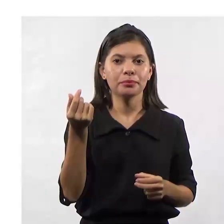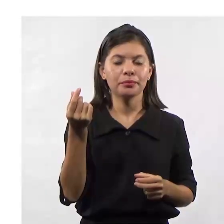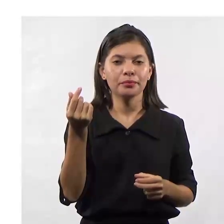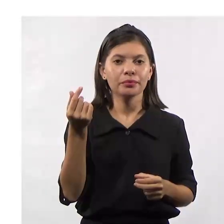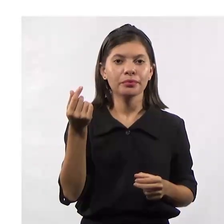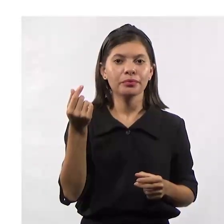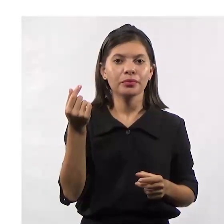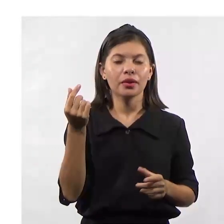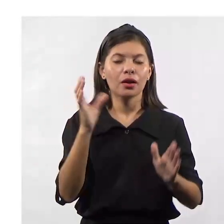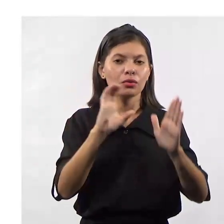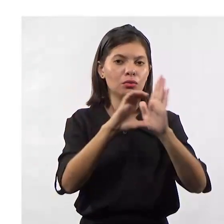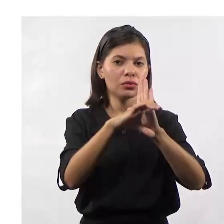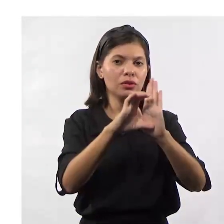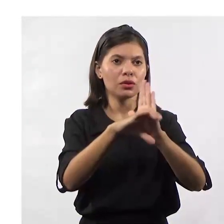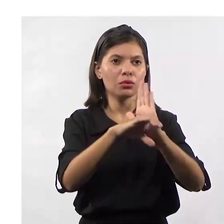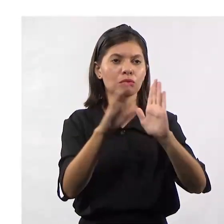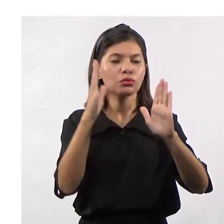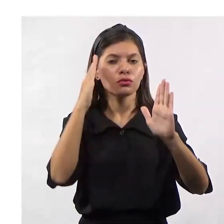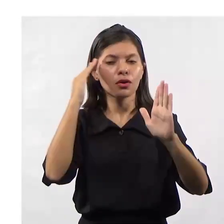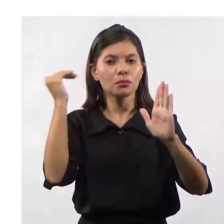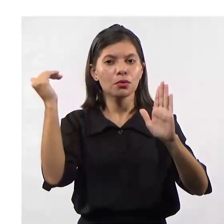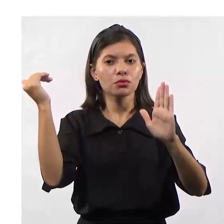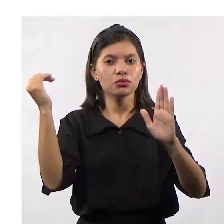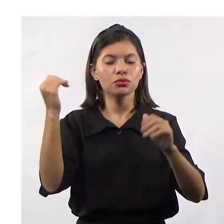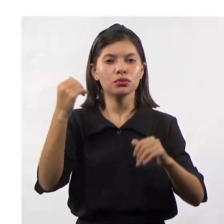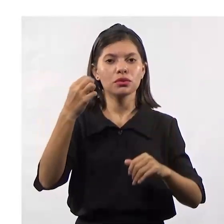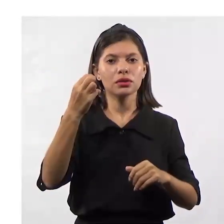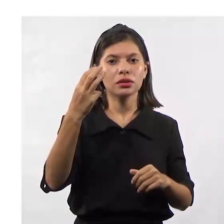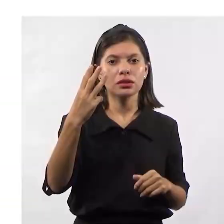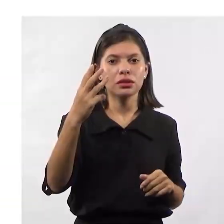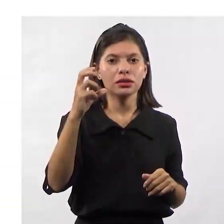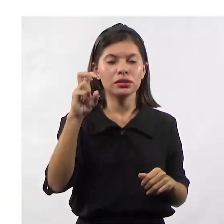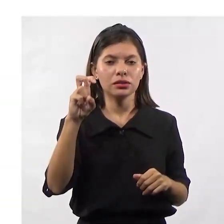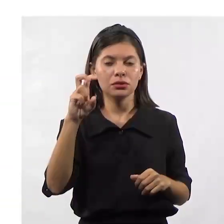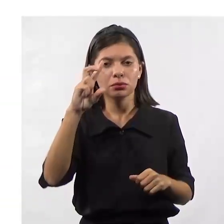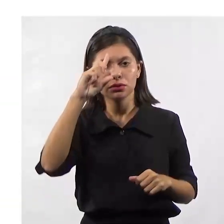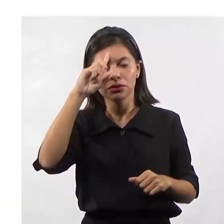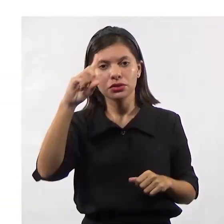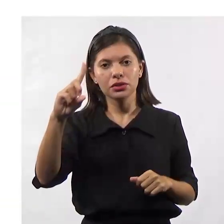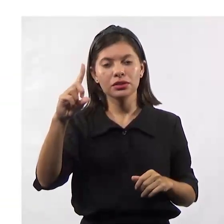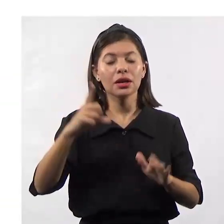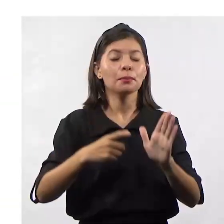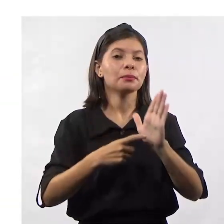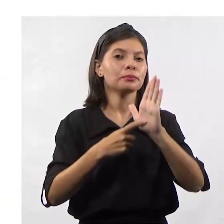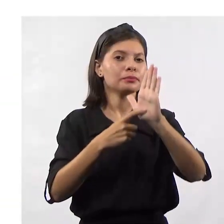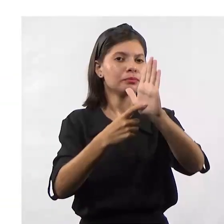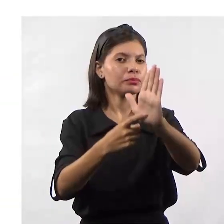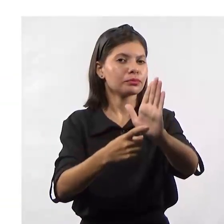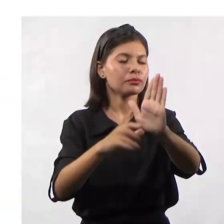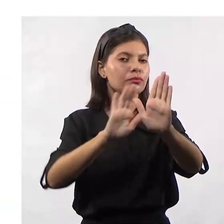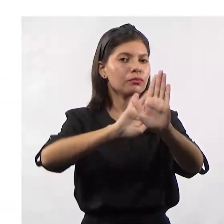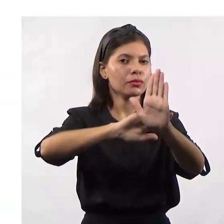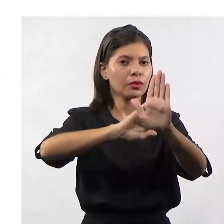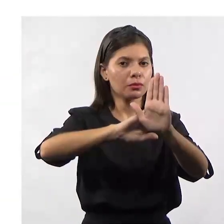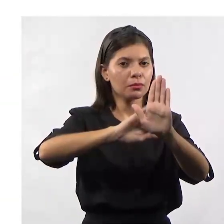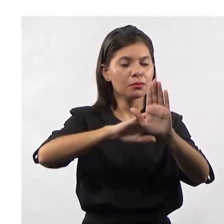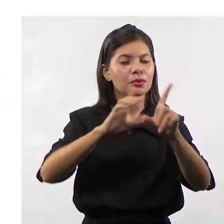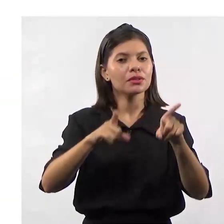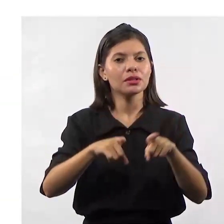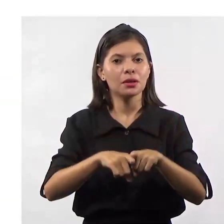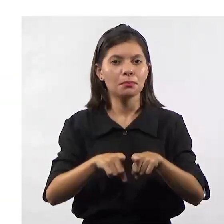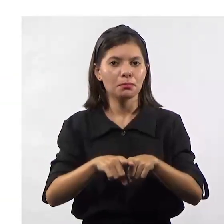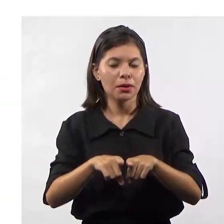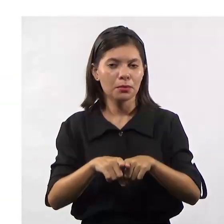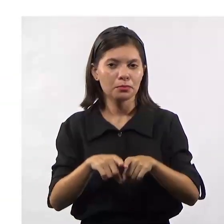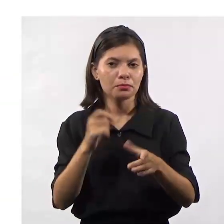conteúdo artístico, 35 dias úteis entre a apresentação das propostas e